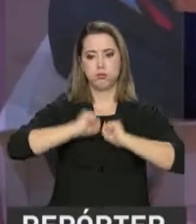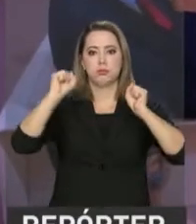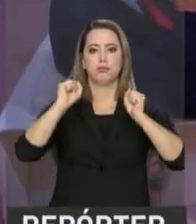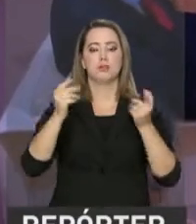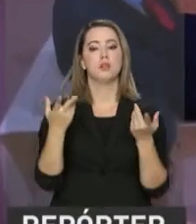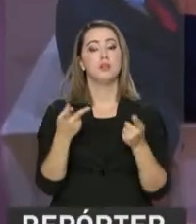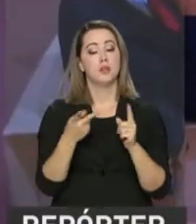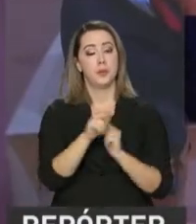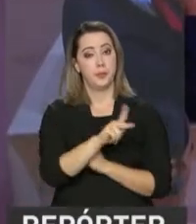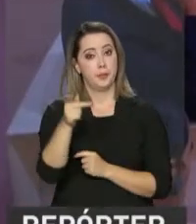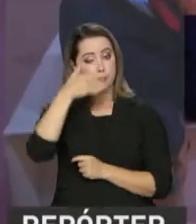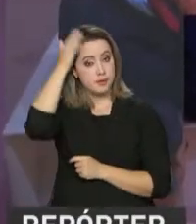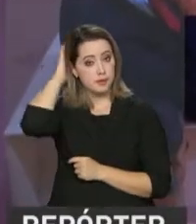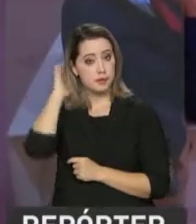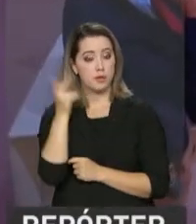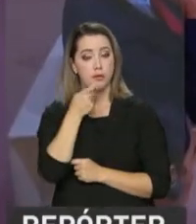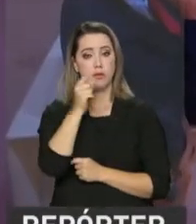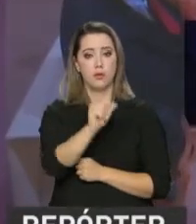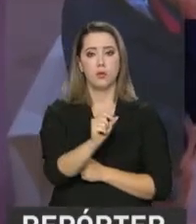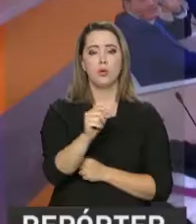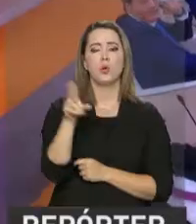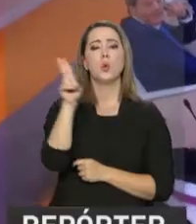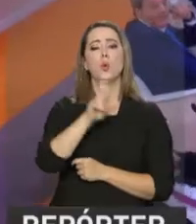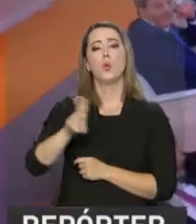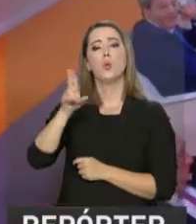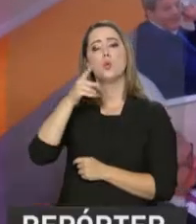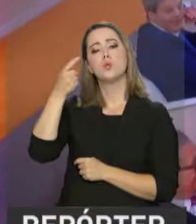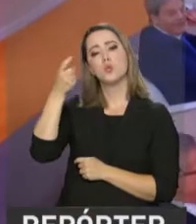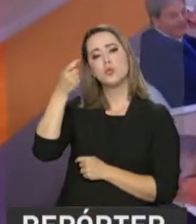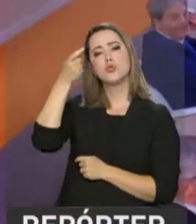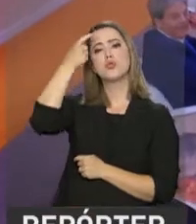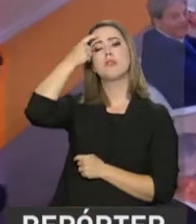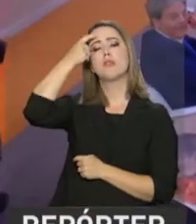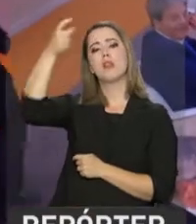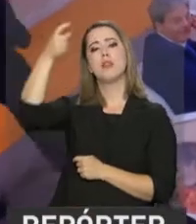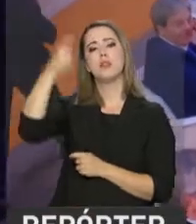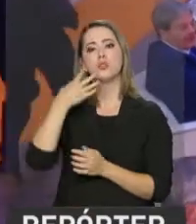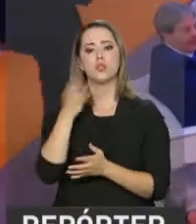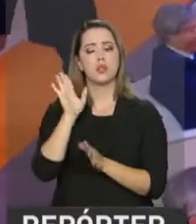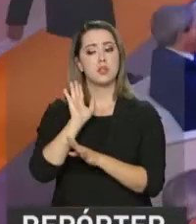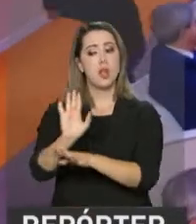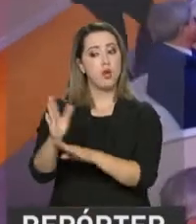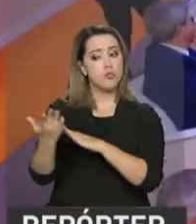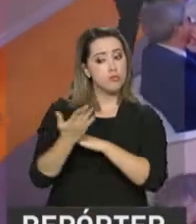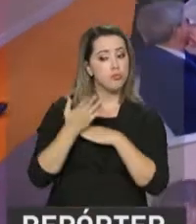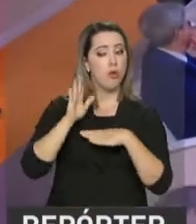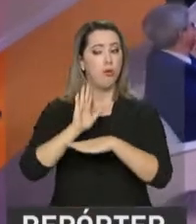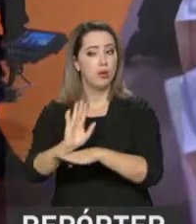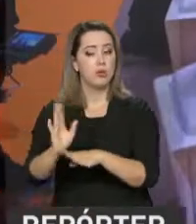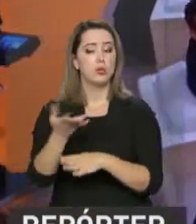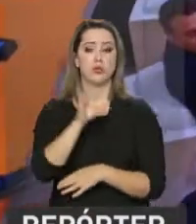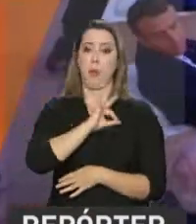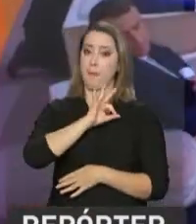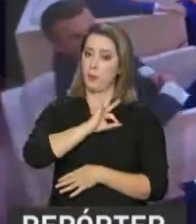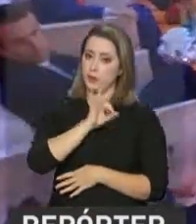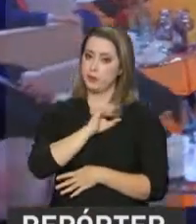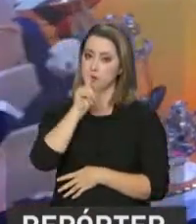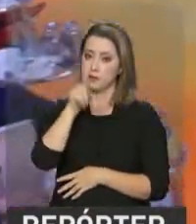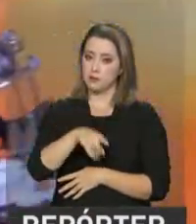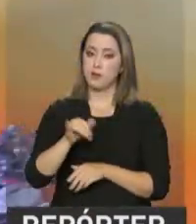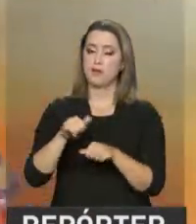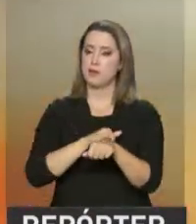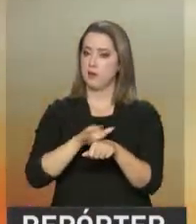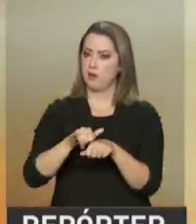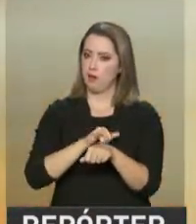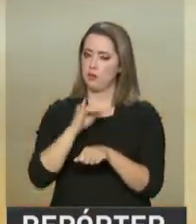michel temer disse que o uso de inteligência ea cooperação entre forças policiais são estratégias de efeito nessa